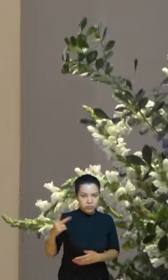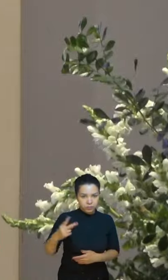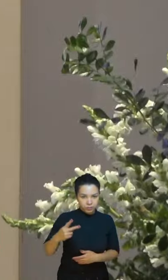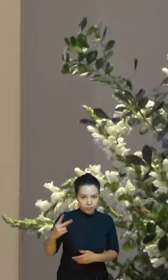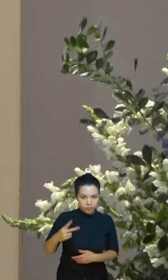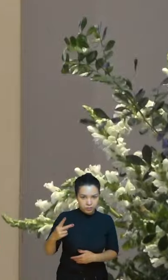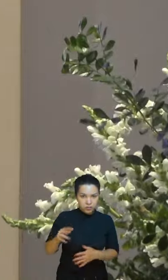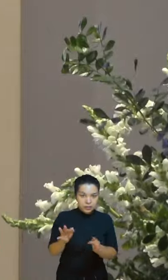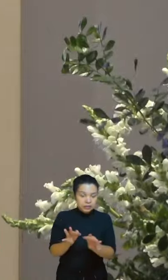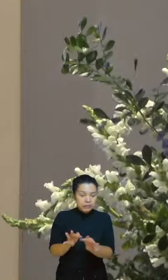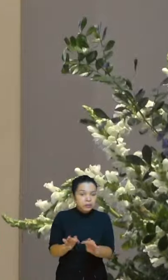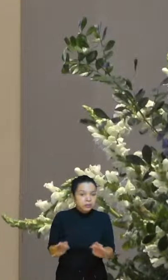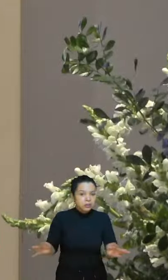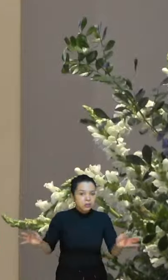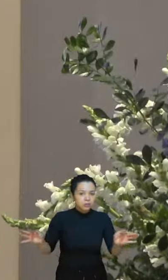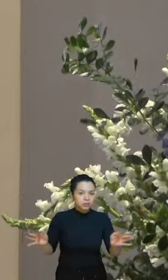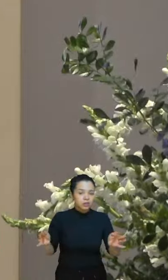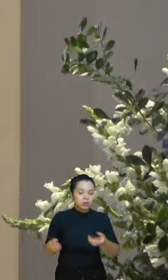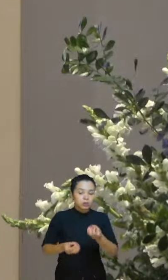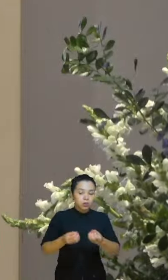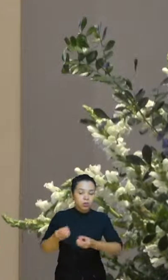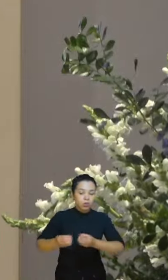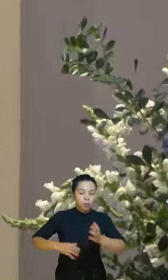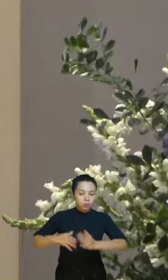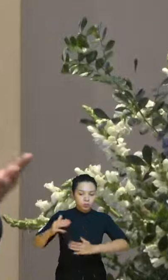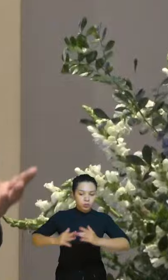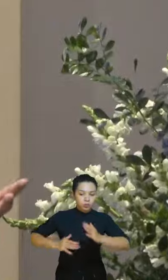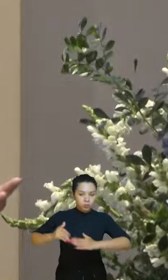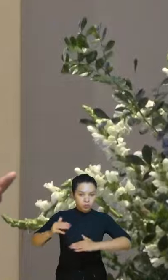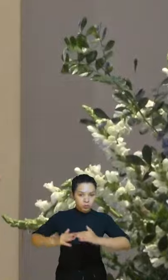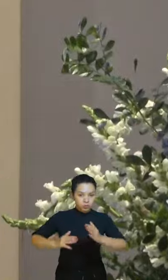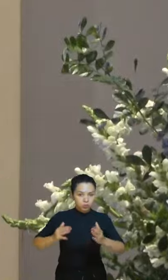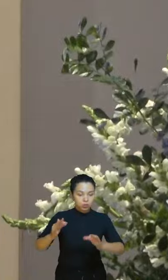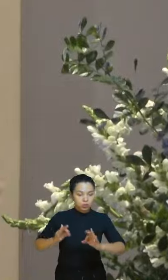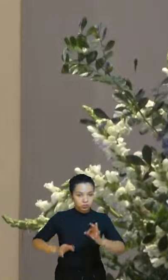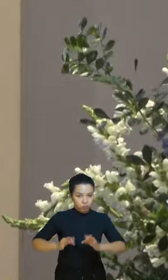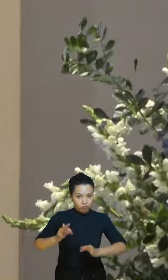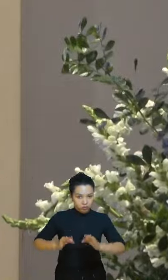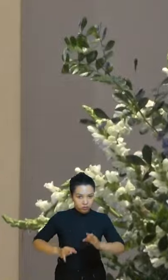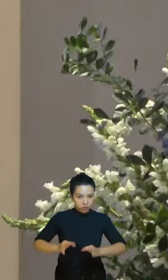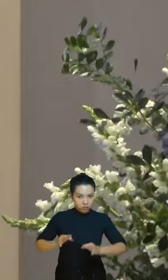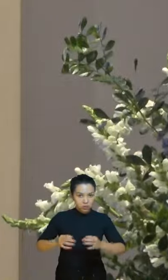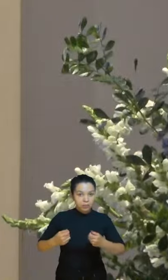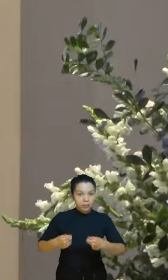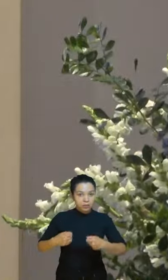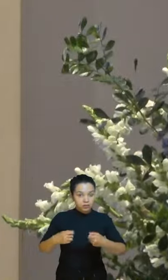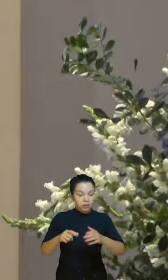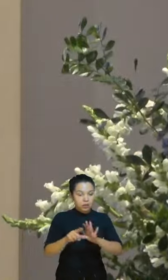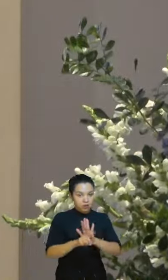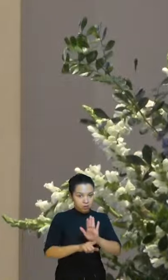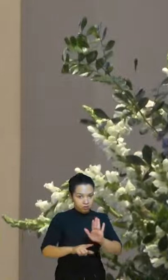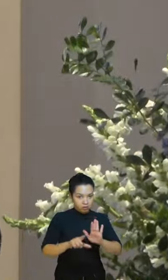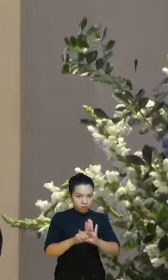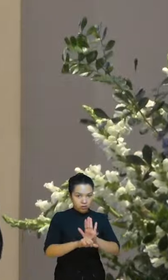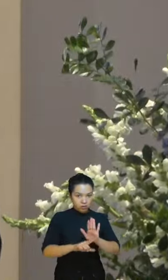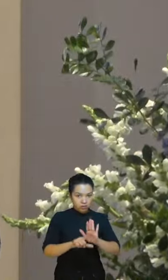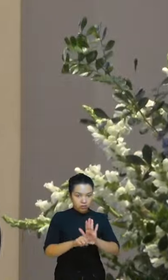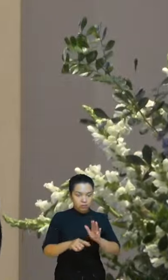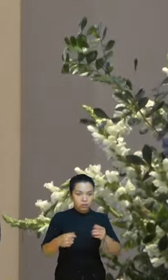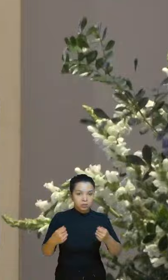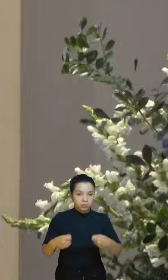simplificação da forma de atuação judicial algo que depende de legislação e algo que depende de